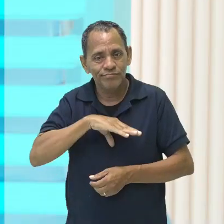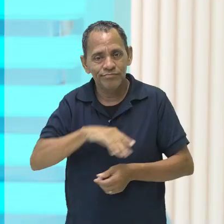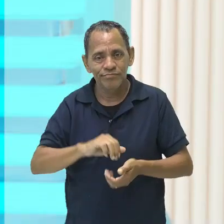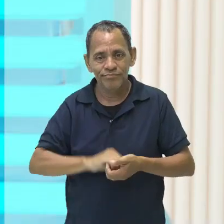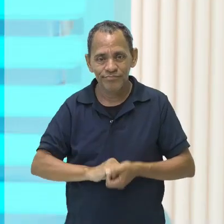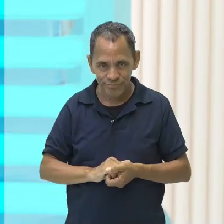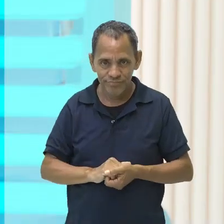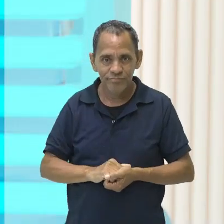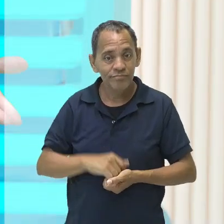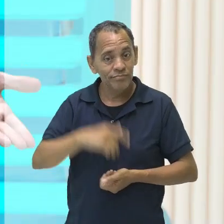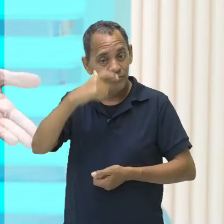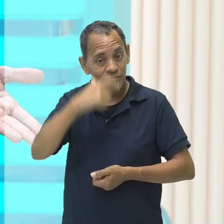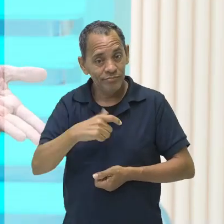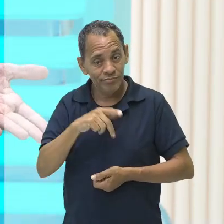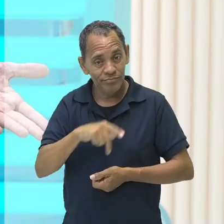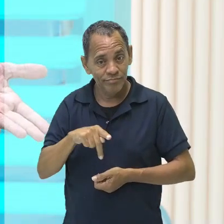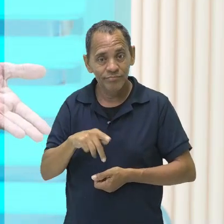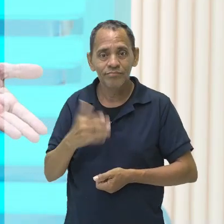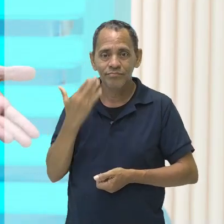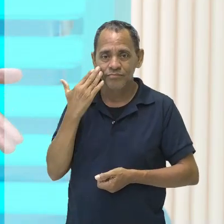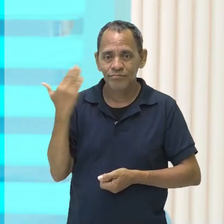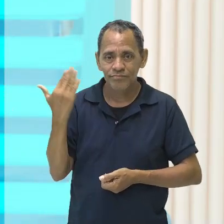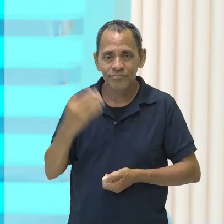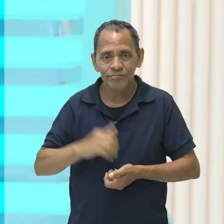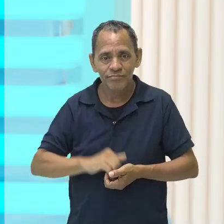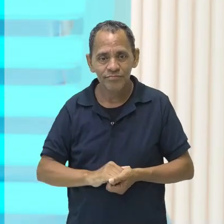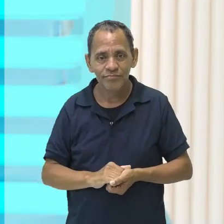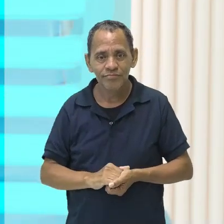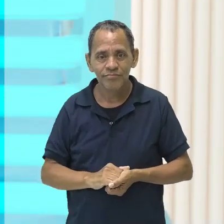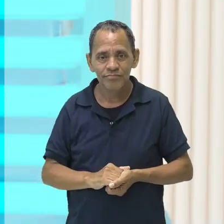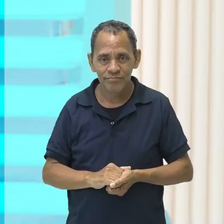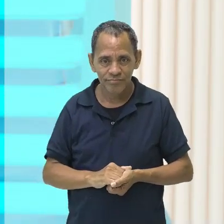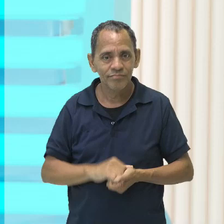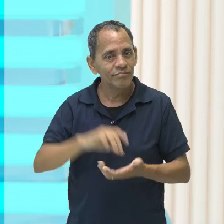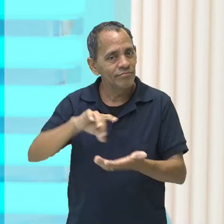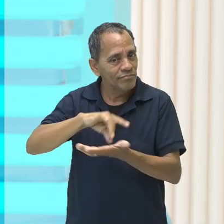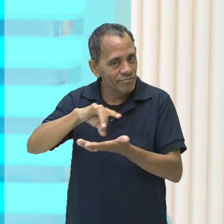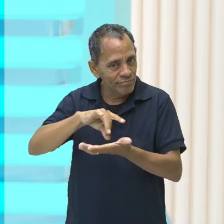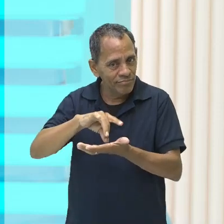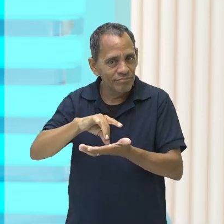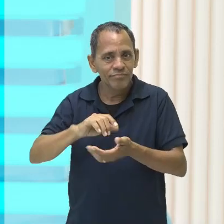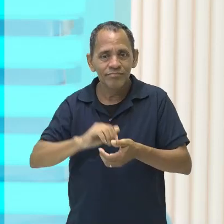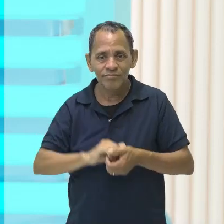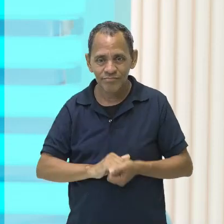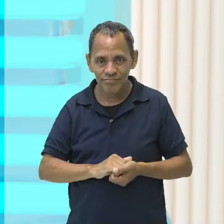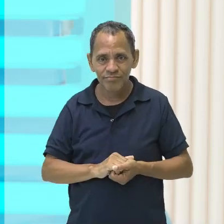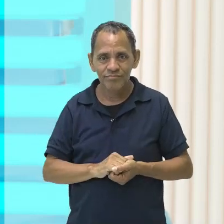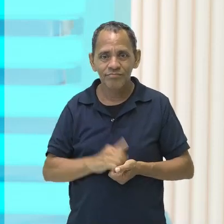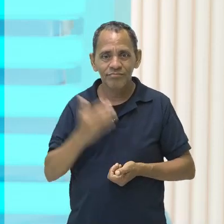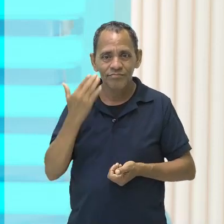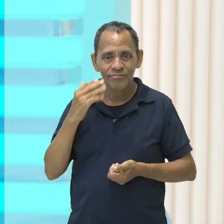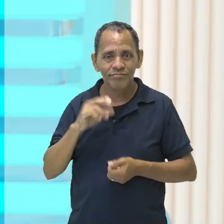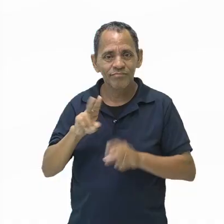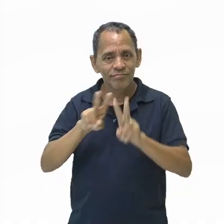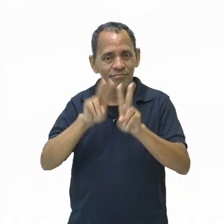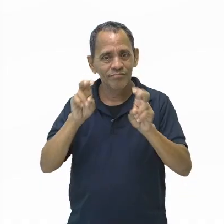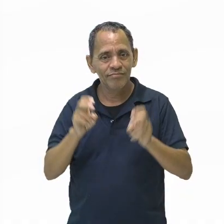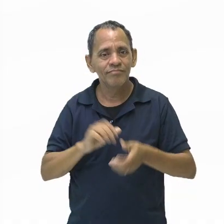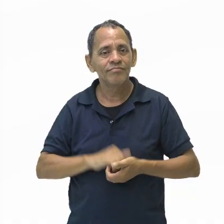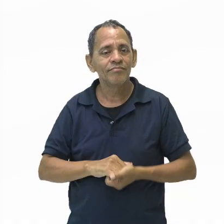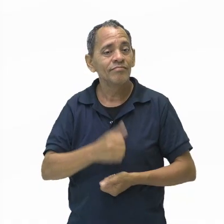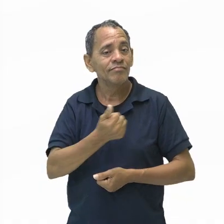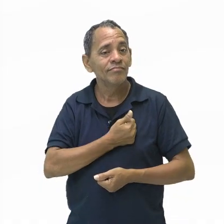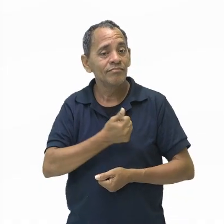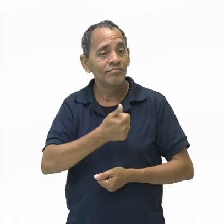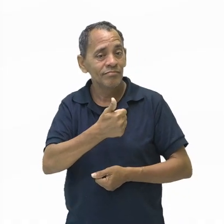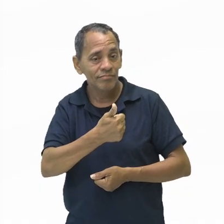sou o professor Rodrigo Ribeiro, isso mesmo, aqui do nosso Centro de Mídias. Vamos ver o que teremos na nossa aula de número